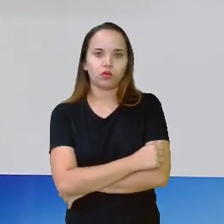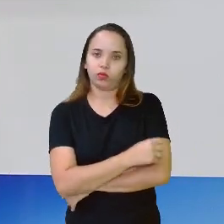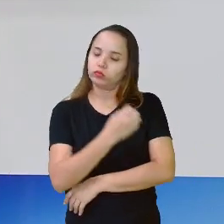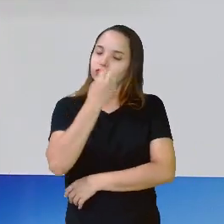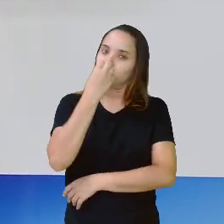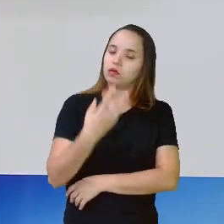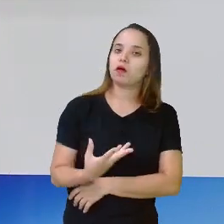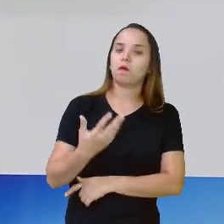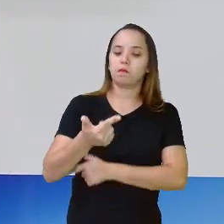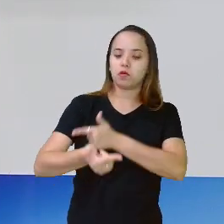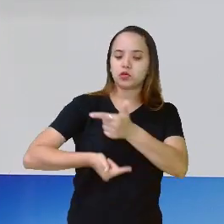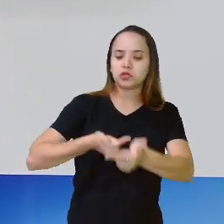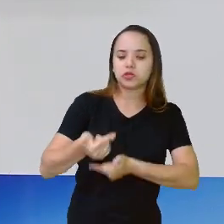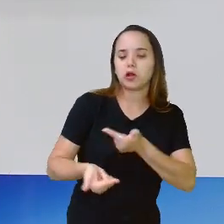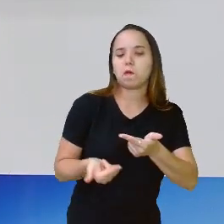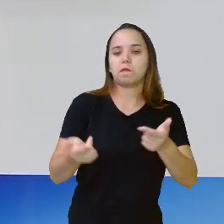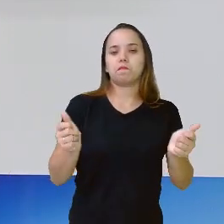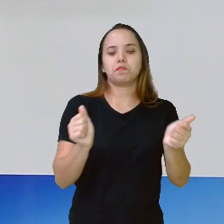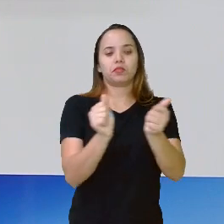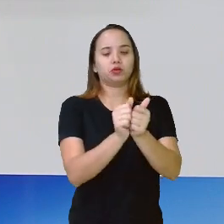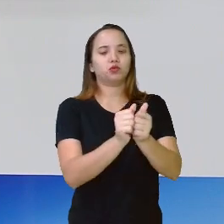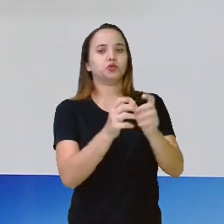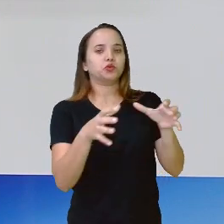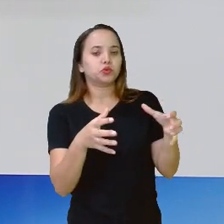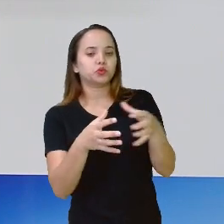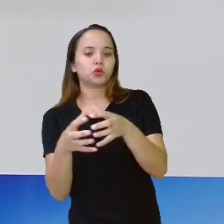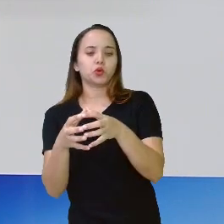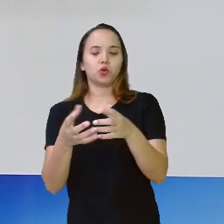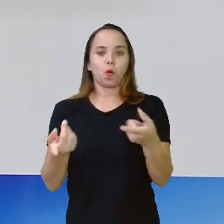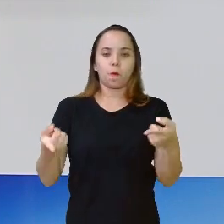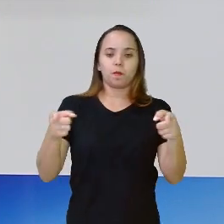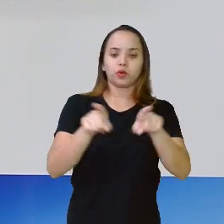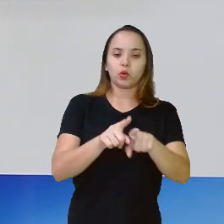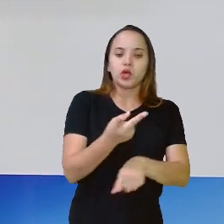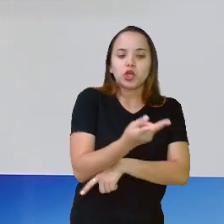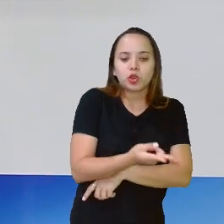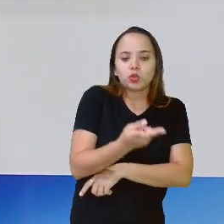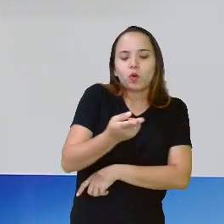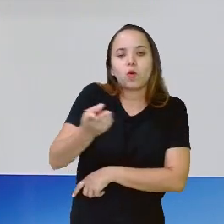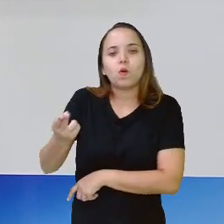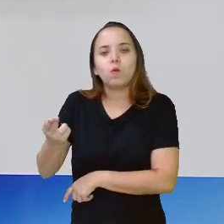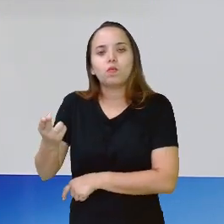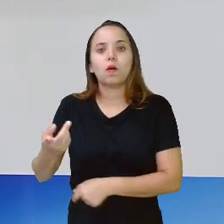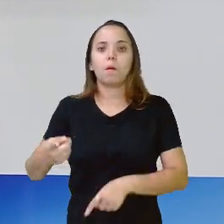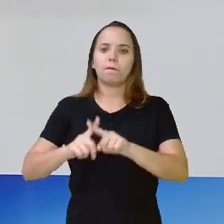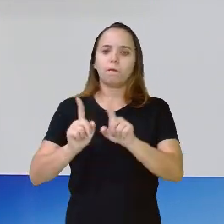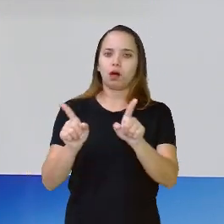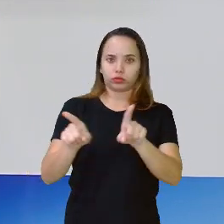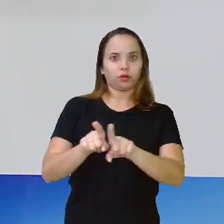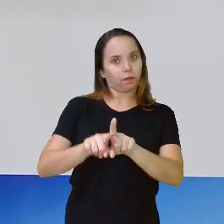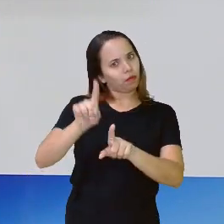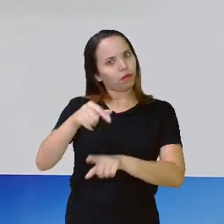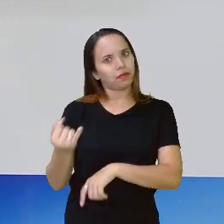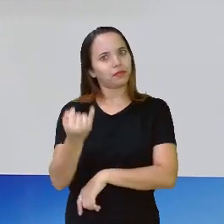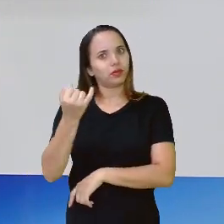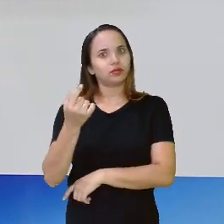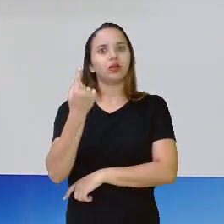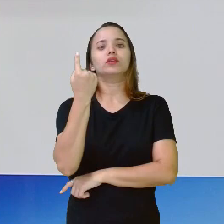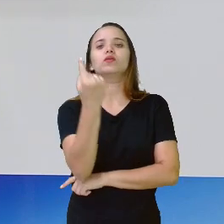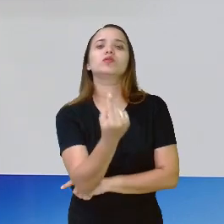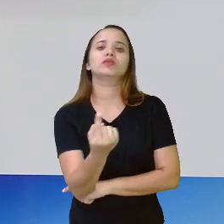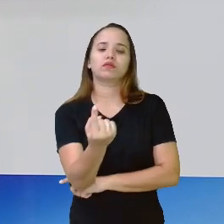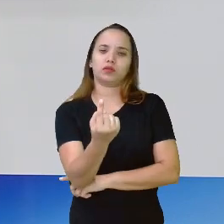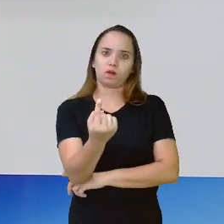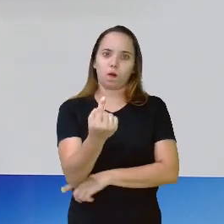trabalhar em dupla. Mas e o individual? Será que não é importante? Será que não é importante considerar? Porque mesmo que ele faça